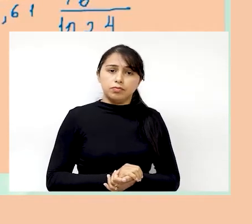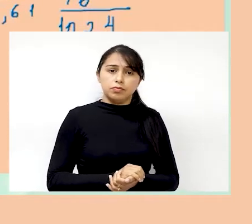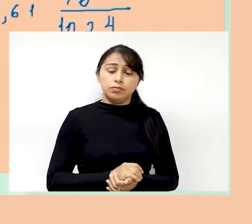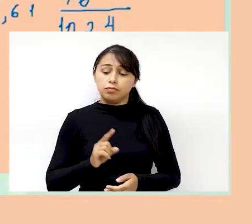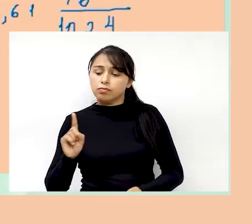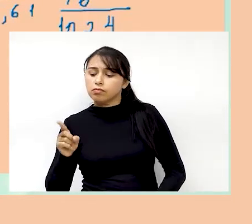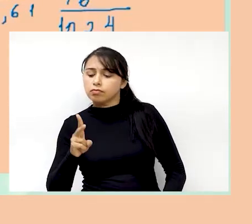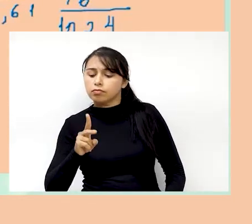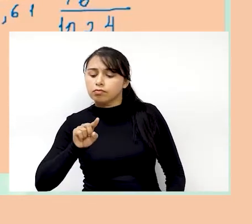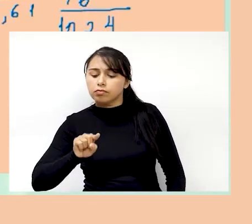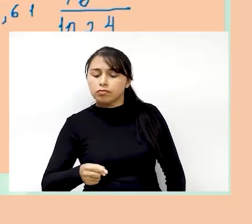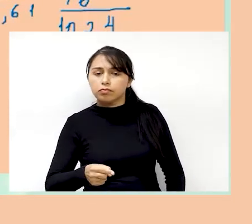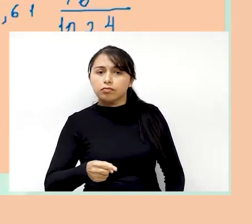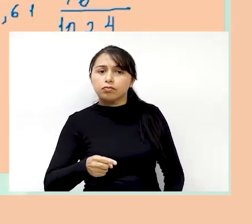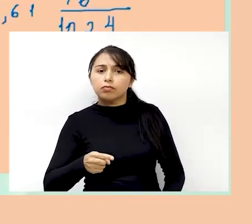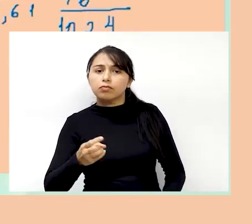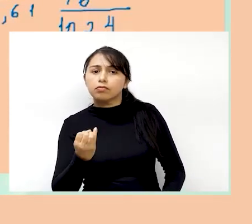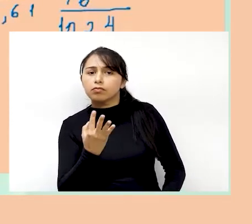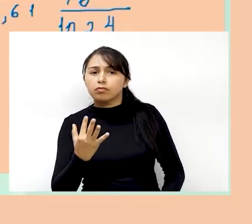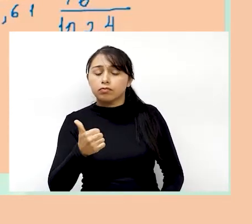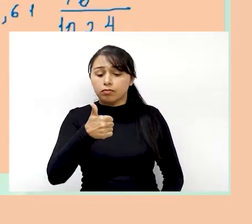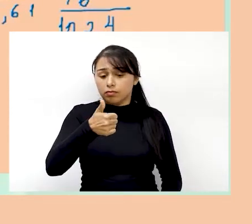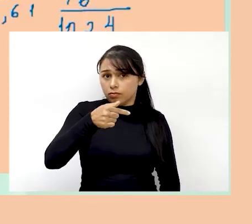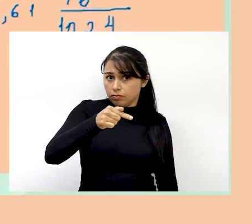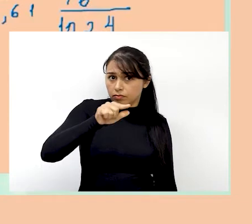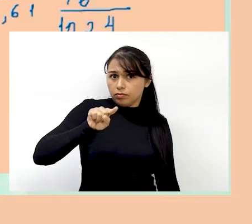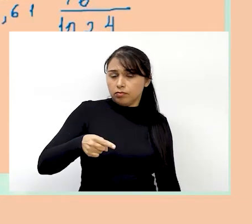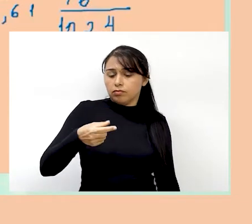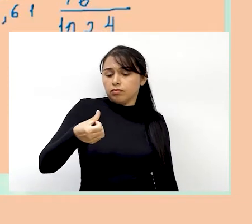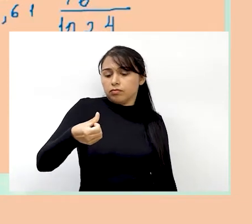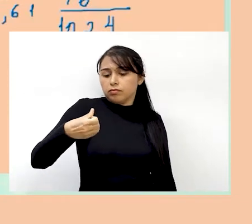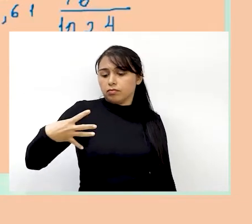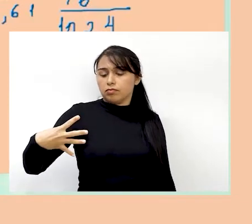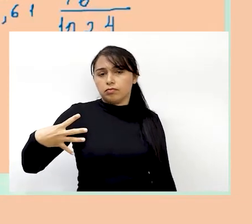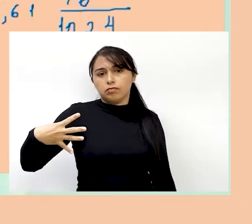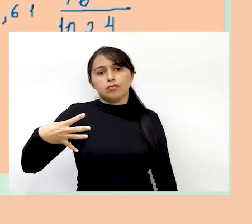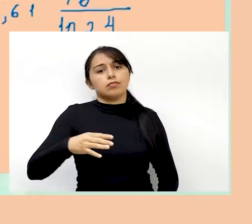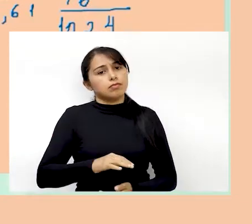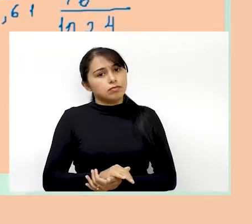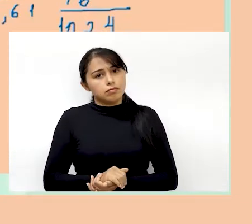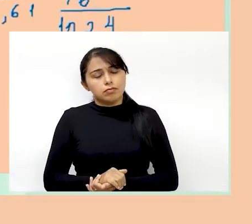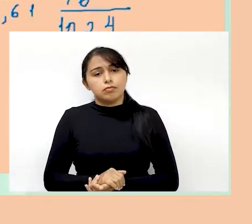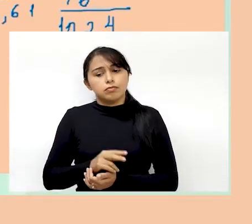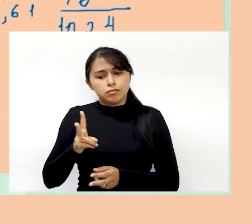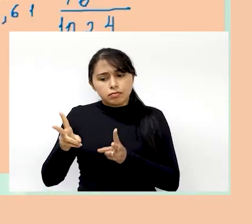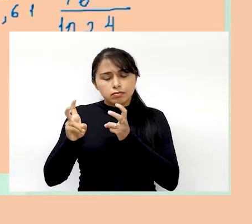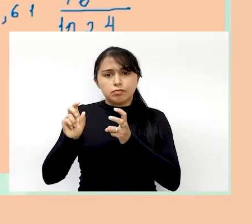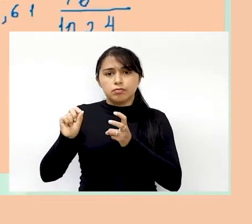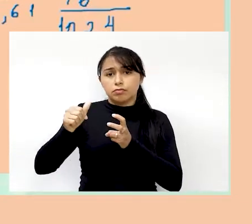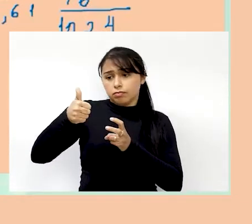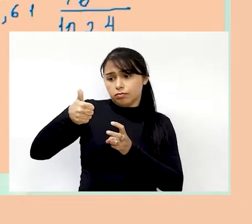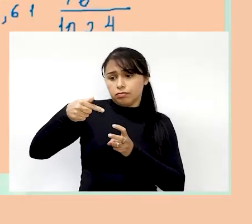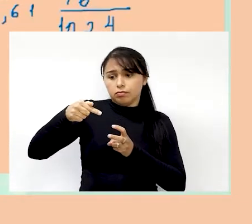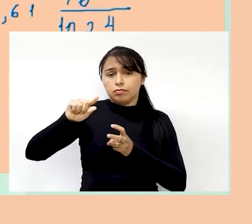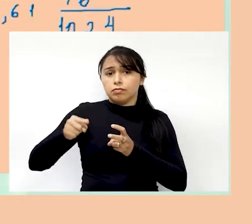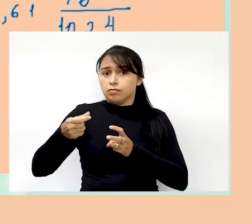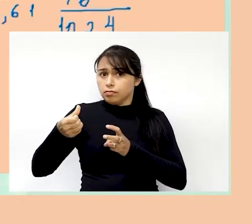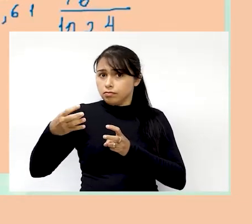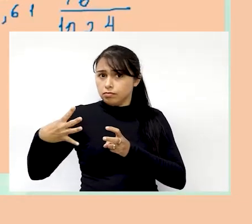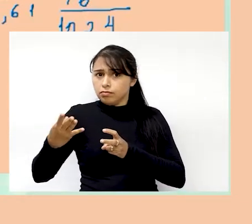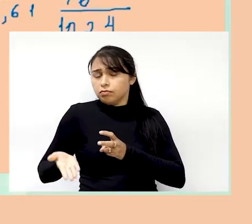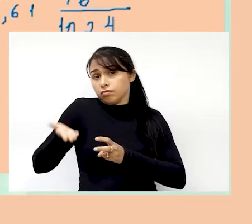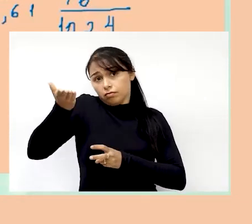Duas casas depois da vírgula, 17,64. Então, já dá para ver que passou de 17, né?